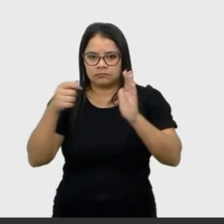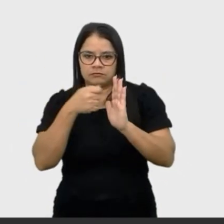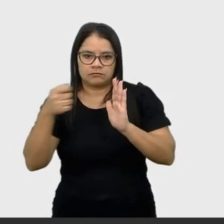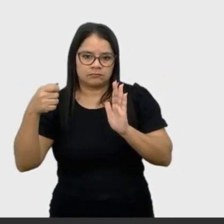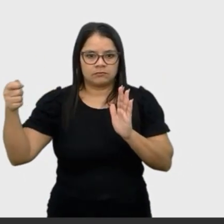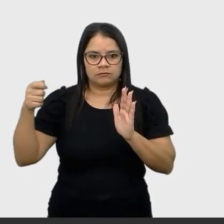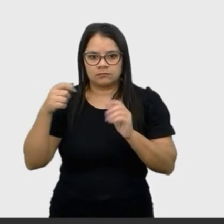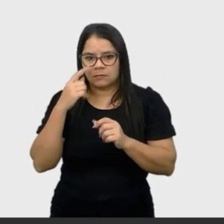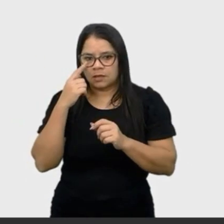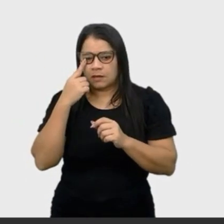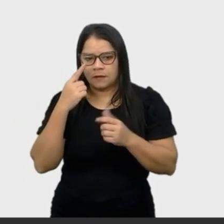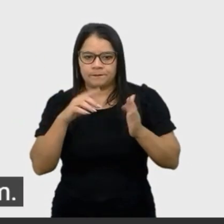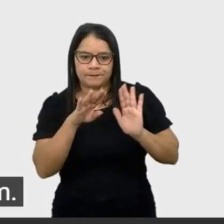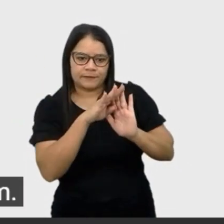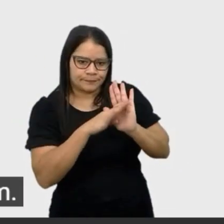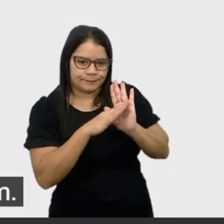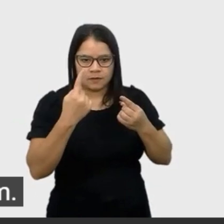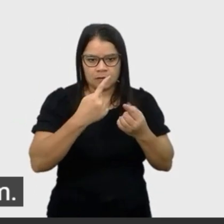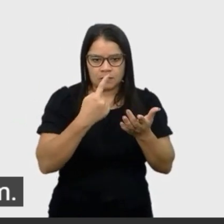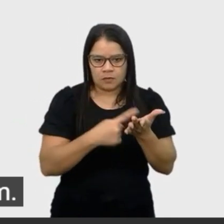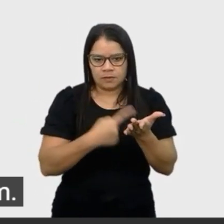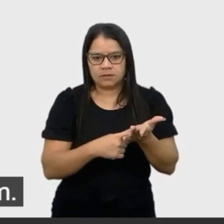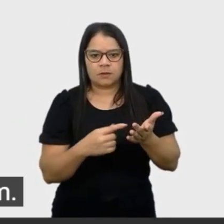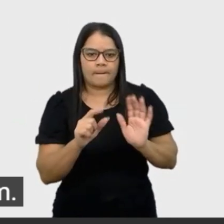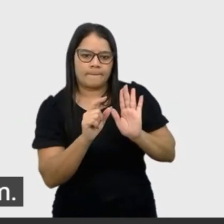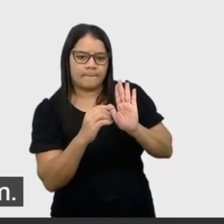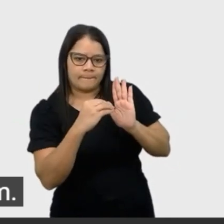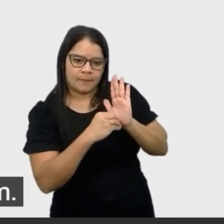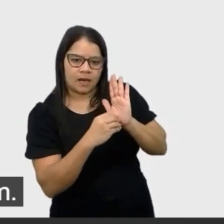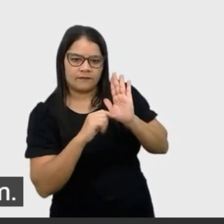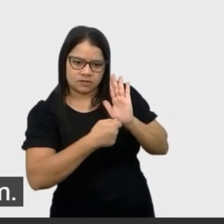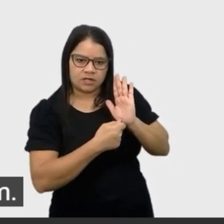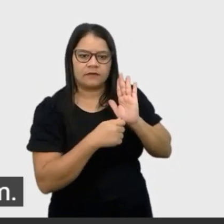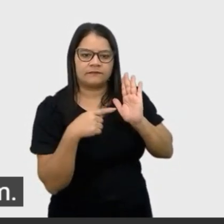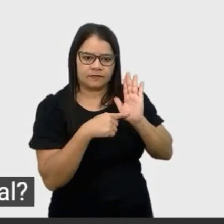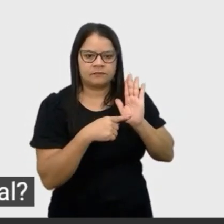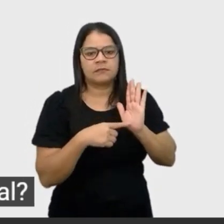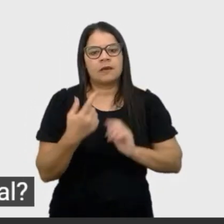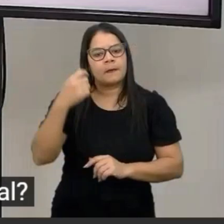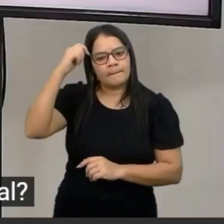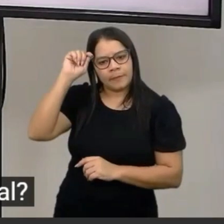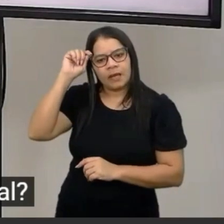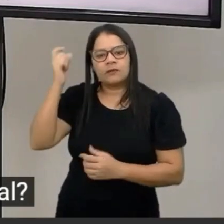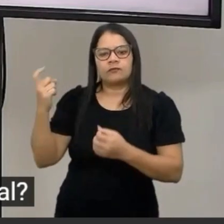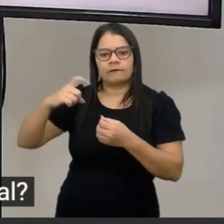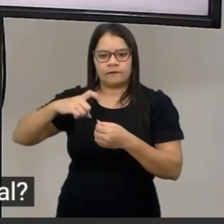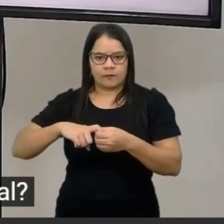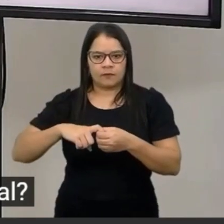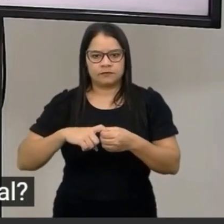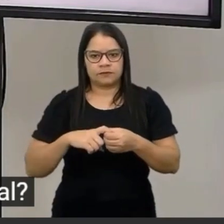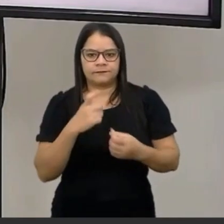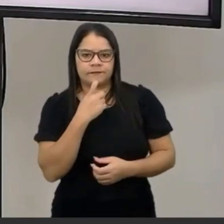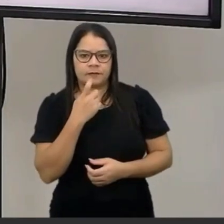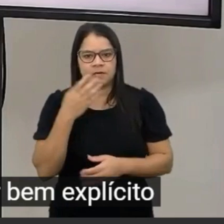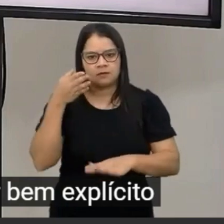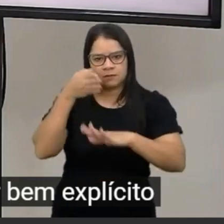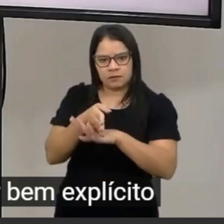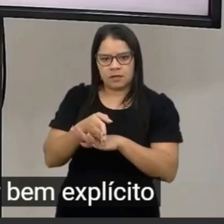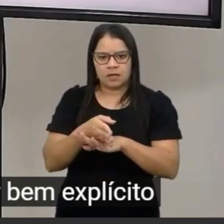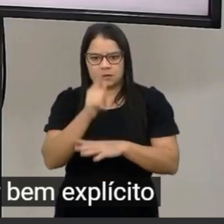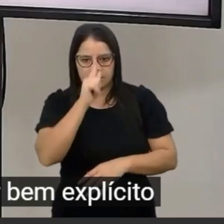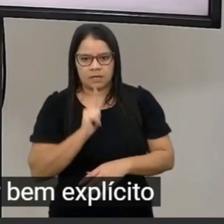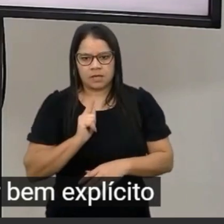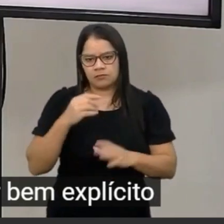quadros e combinações certas com palavras-chave. Preto, volta, vermelho, entrada, amarelo, mensagem. O material traz esse passo a passo aqui, tá,